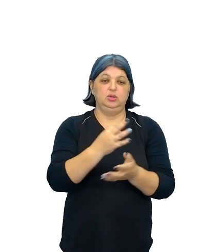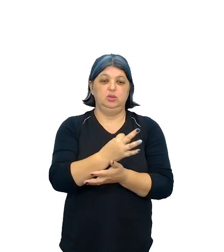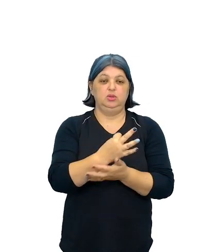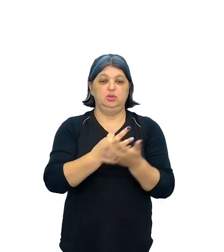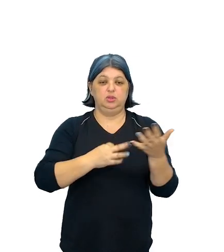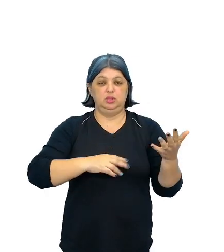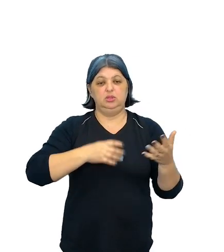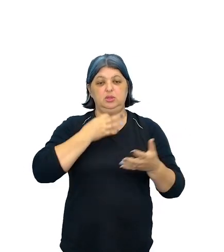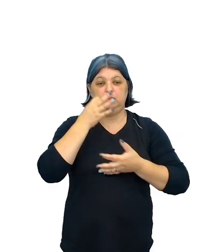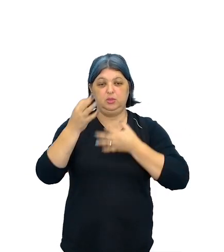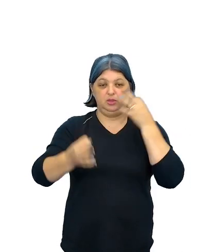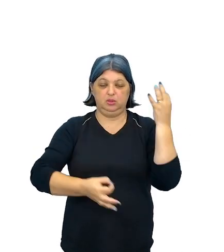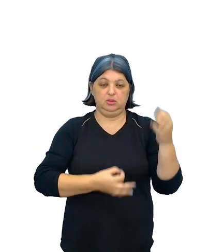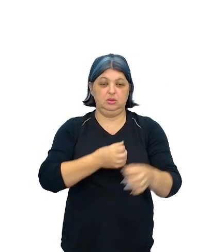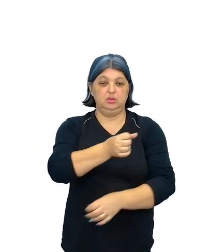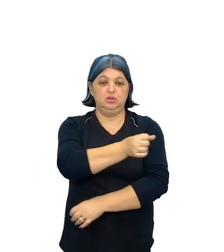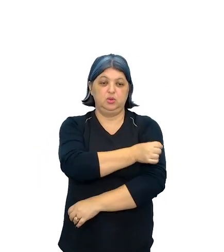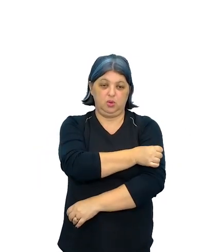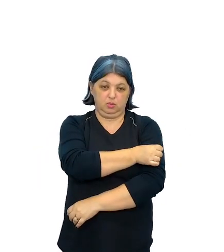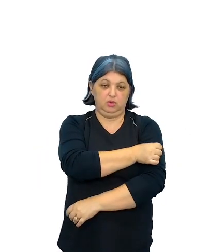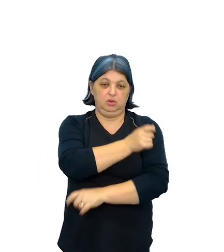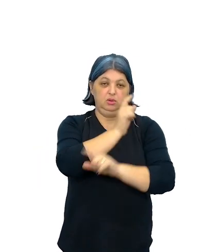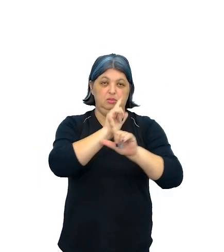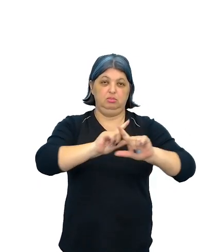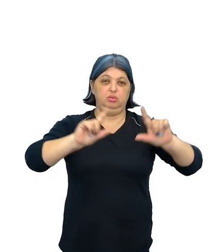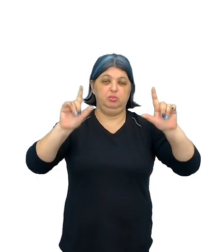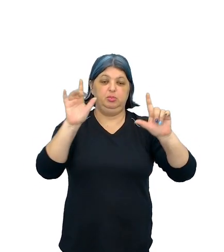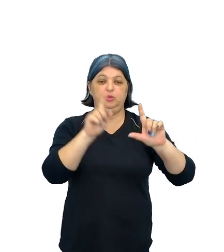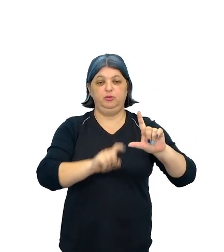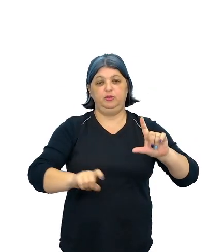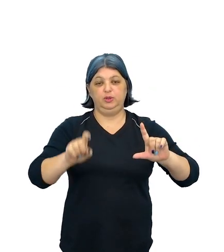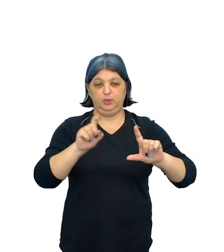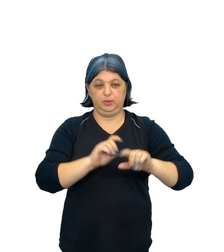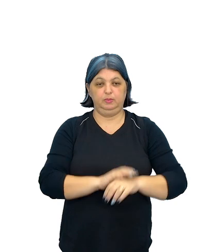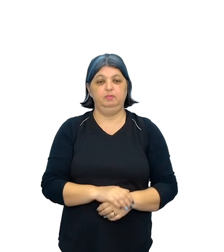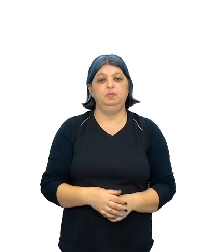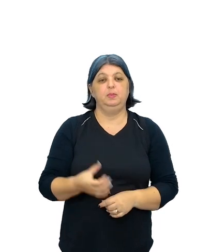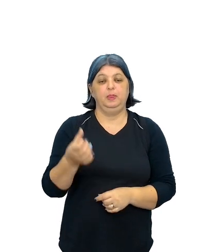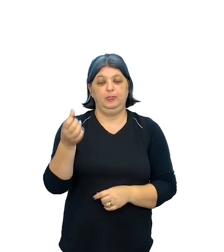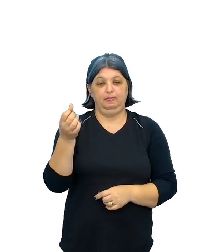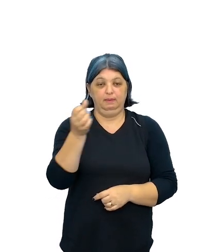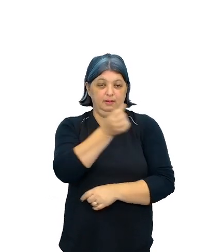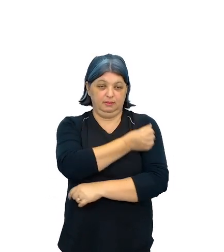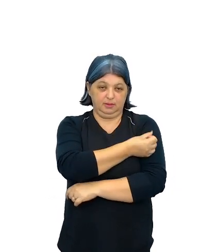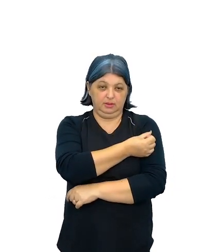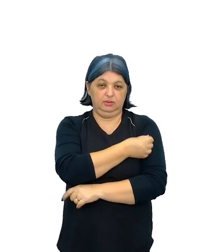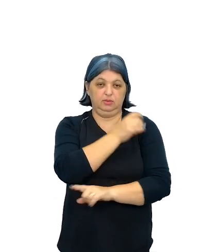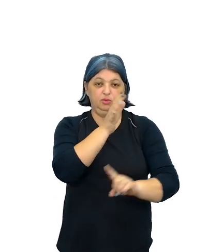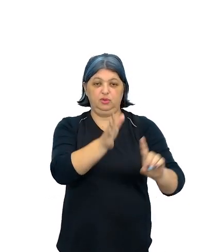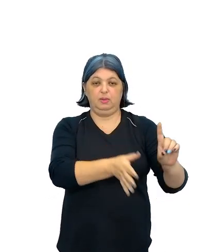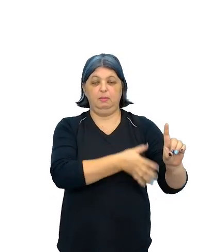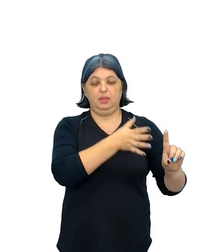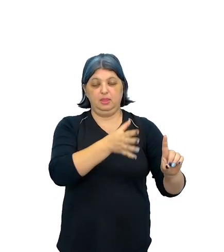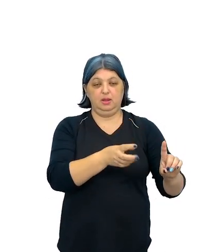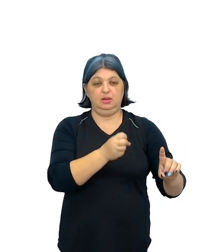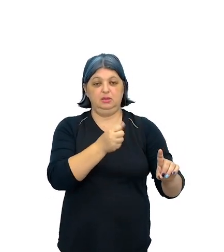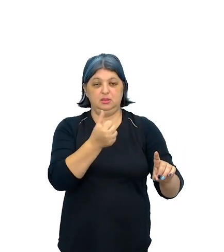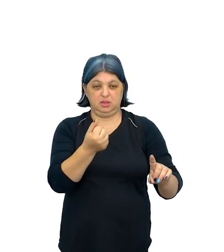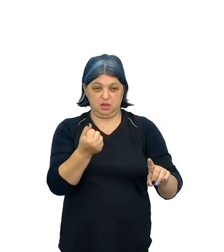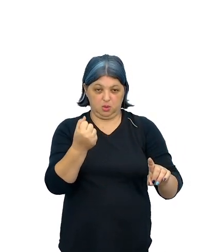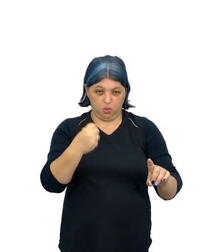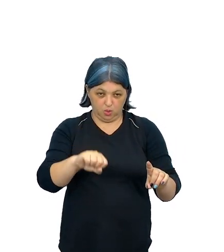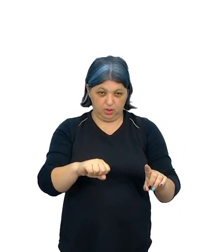o nono, gênero mural virtual. No sexto ano, o seminário, a sequência de atividades